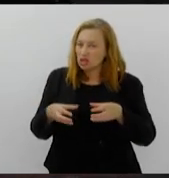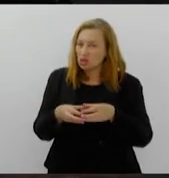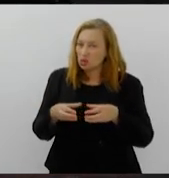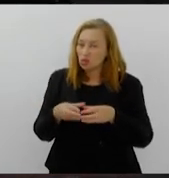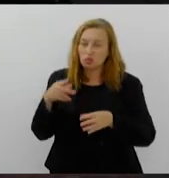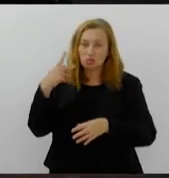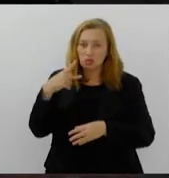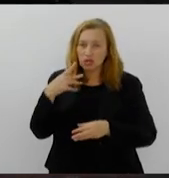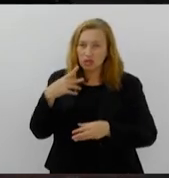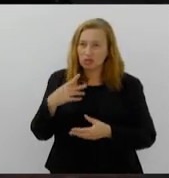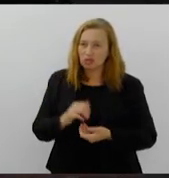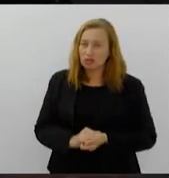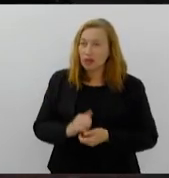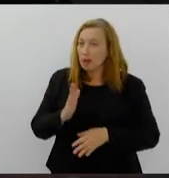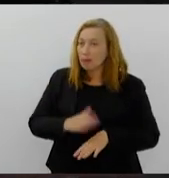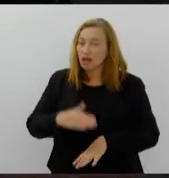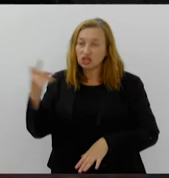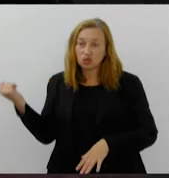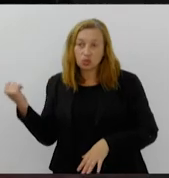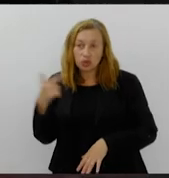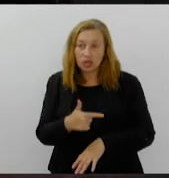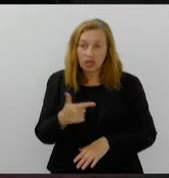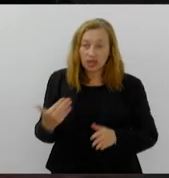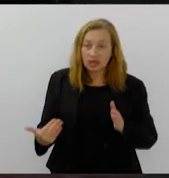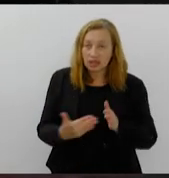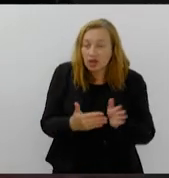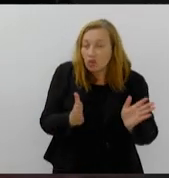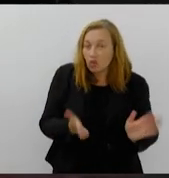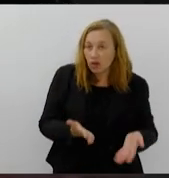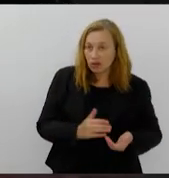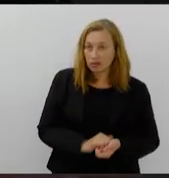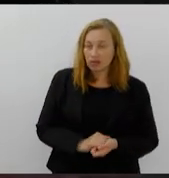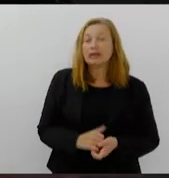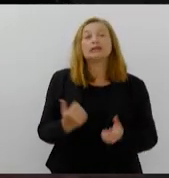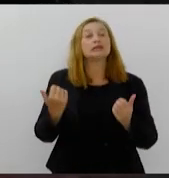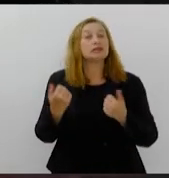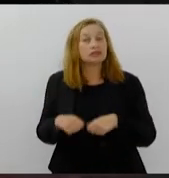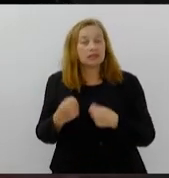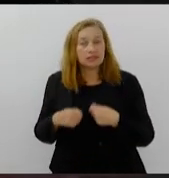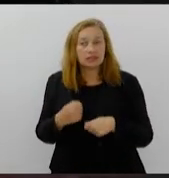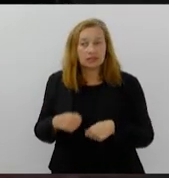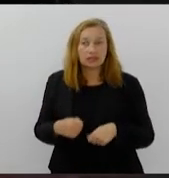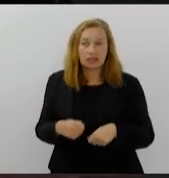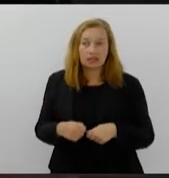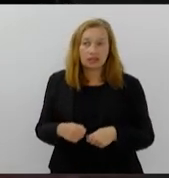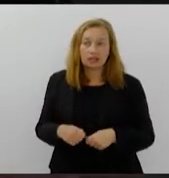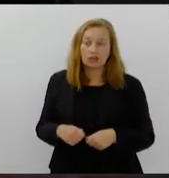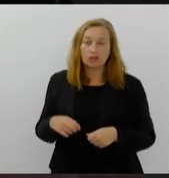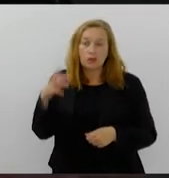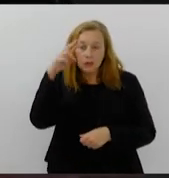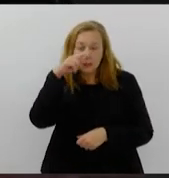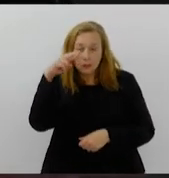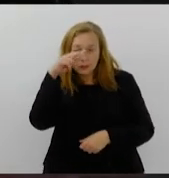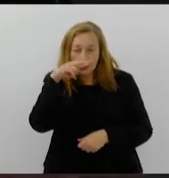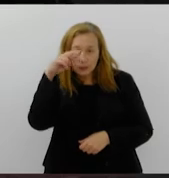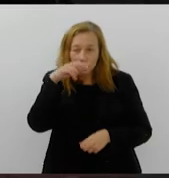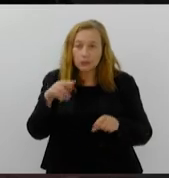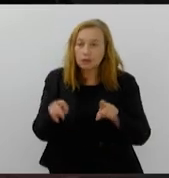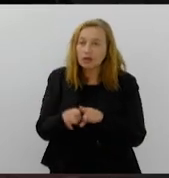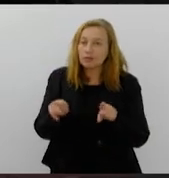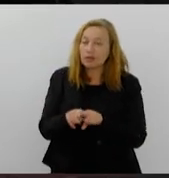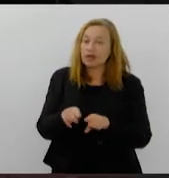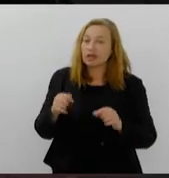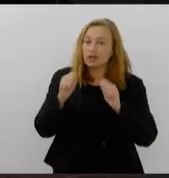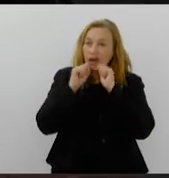político são maiores do que veio à tona até agora. E da necessidade da gente abrir uma frente de investigação também aqui na